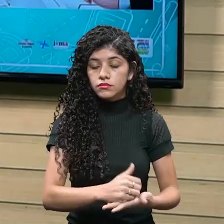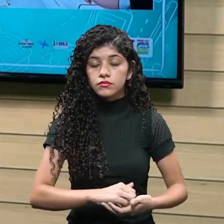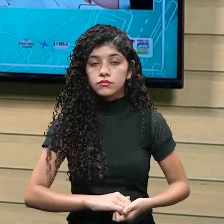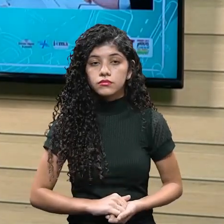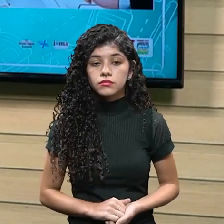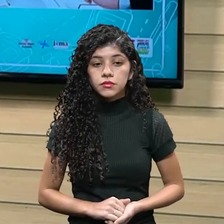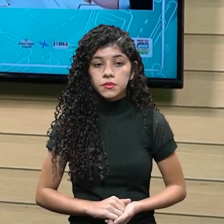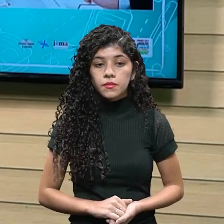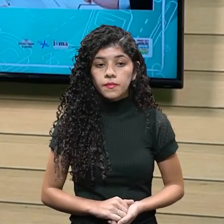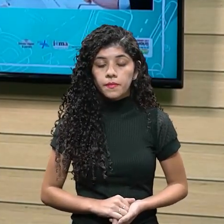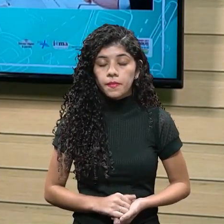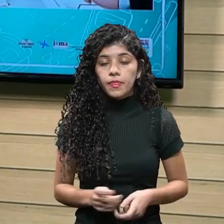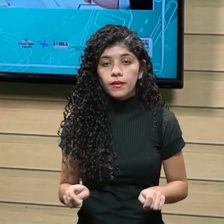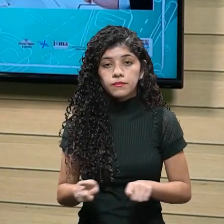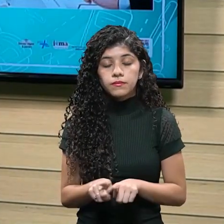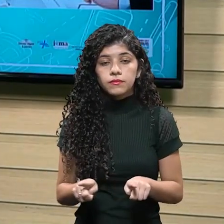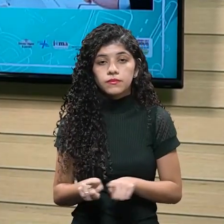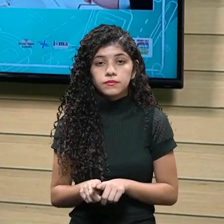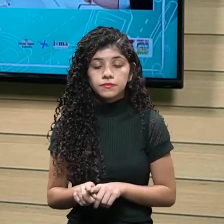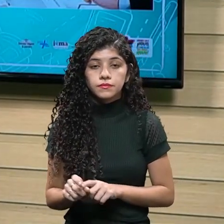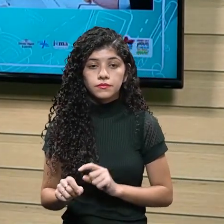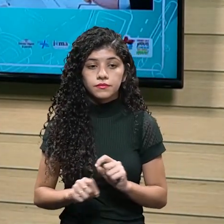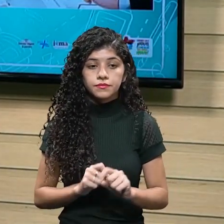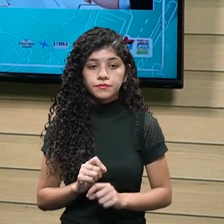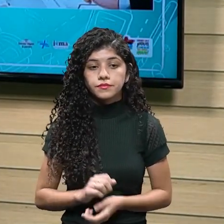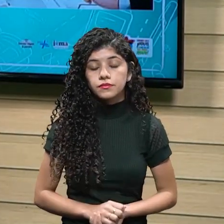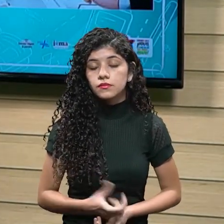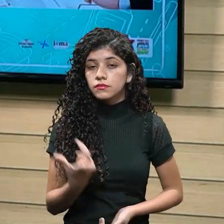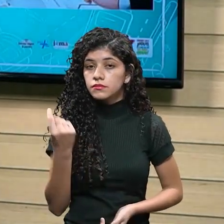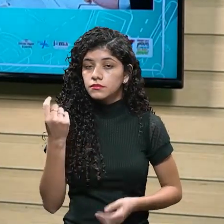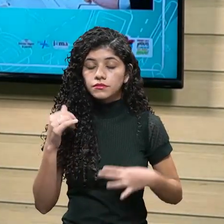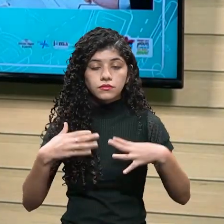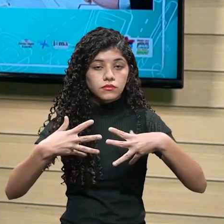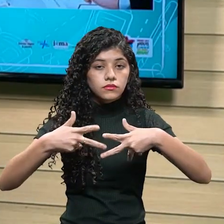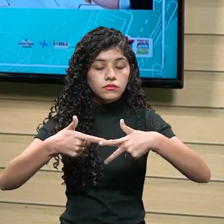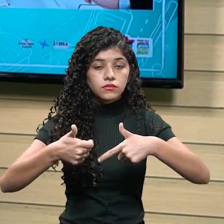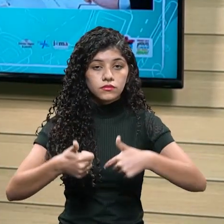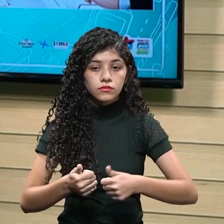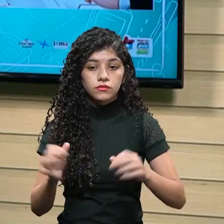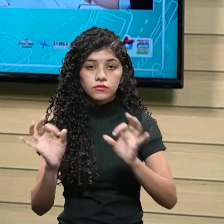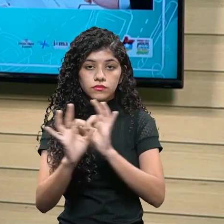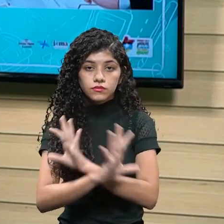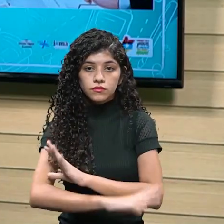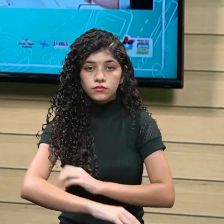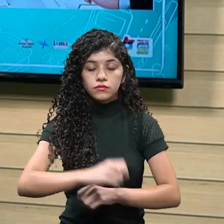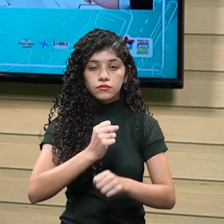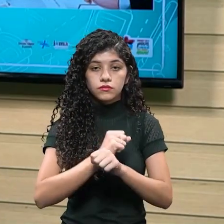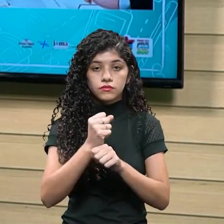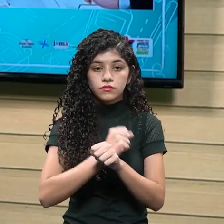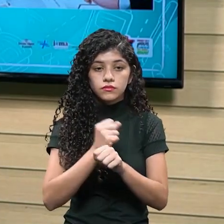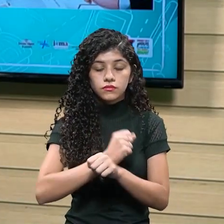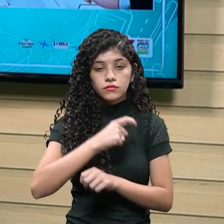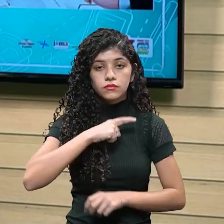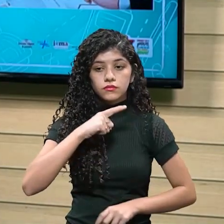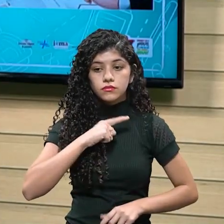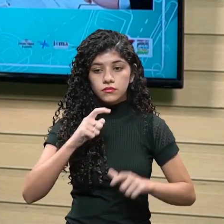é um cooperado. E esse dinheiro de todos os cooperados, ao final do ano, ele vai dar um montante,